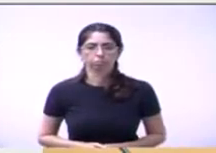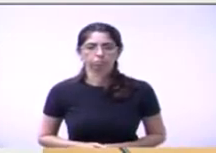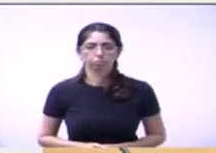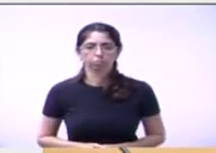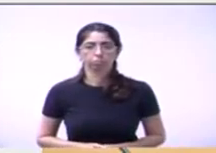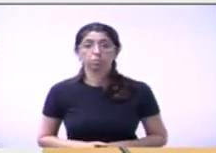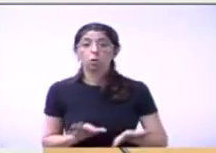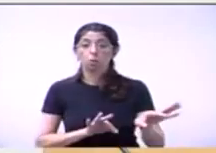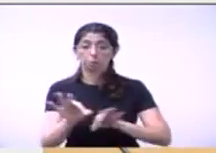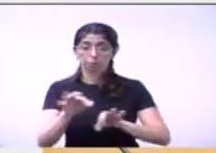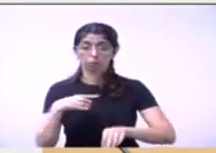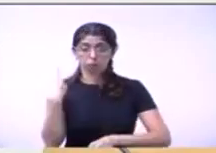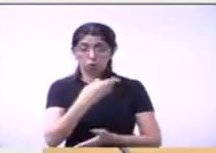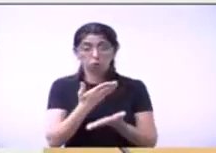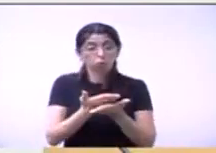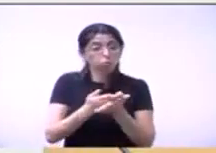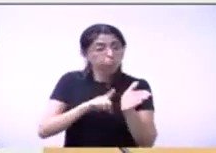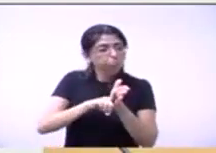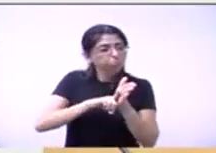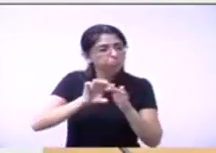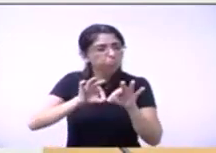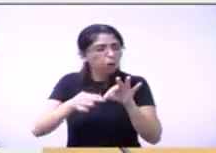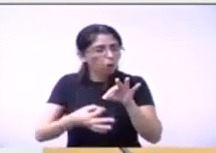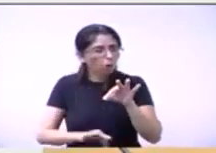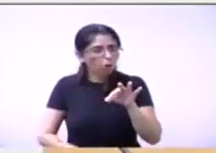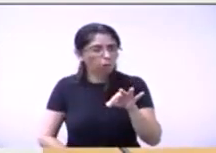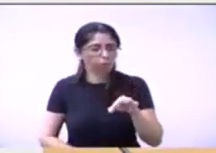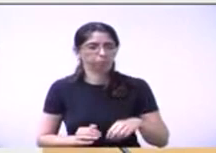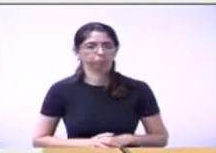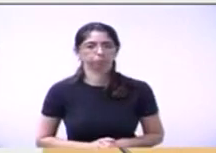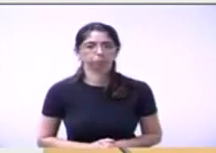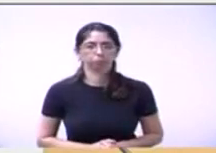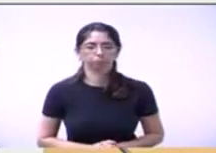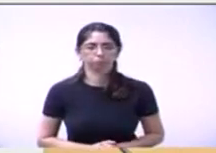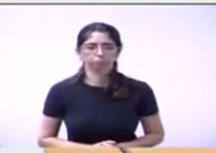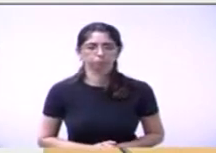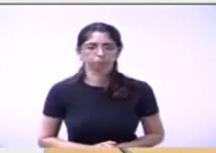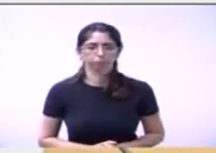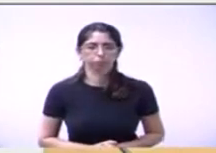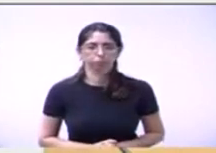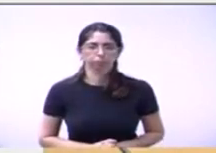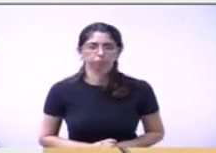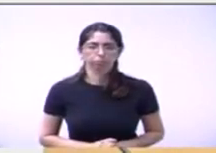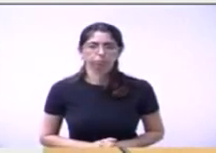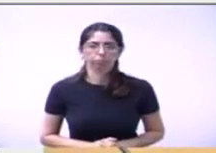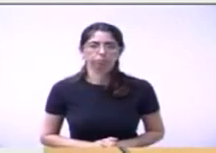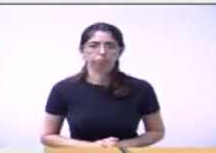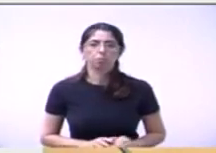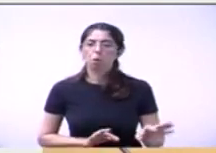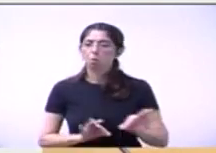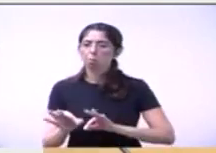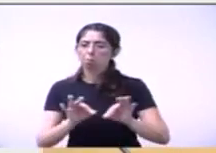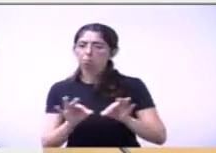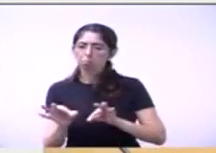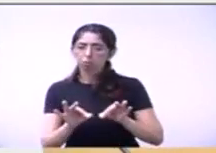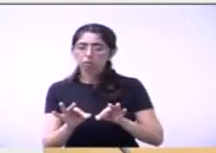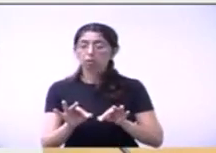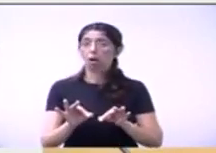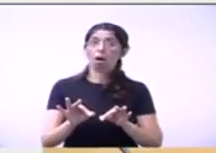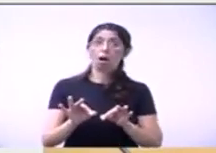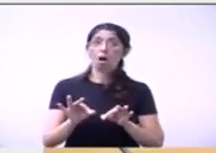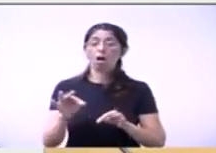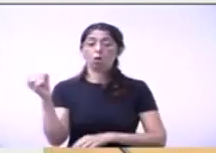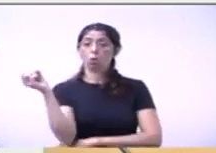E esse projeto não é nada inédito,